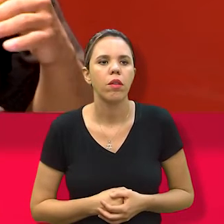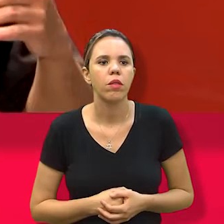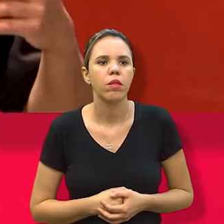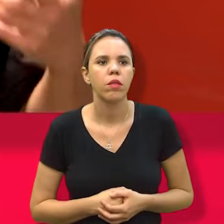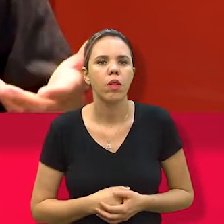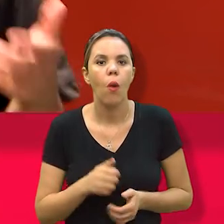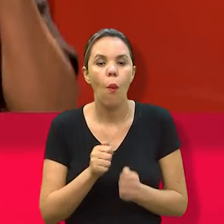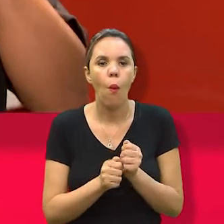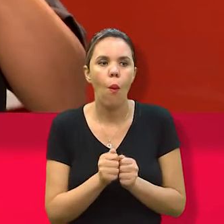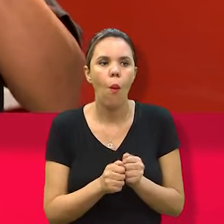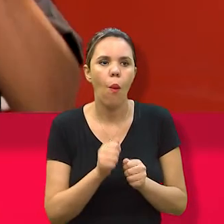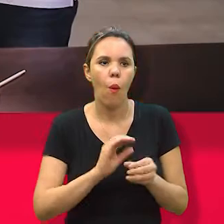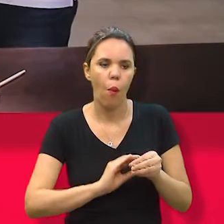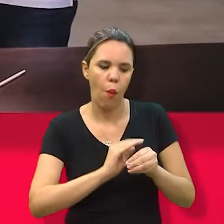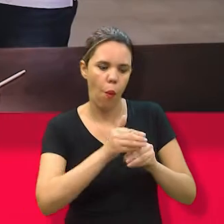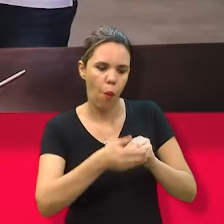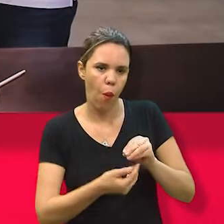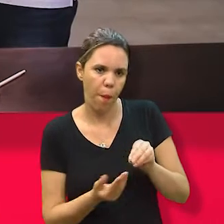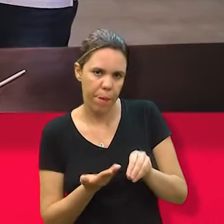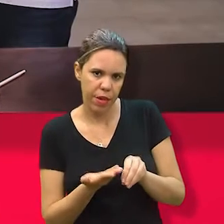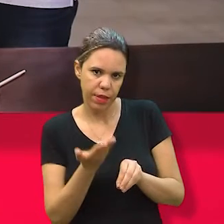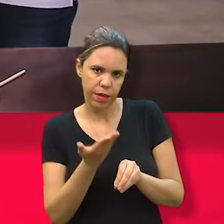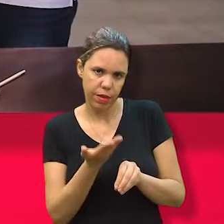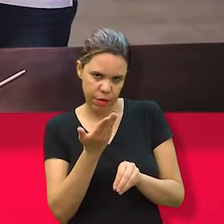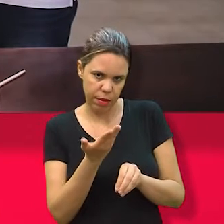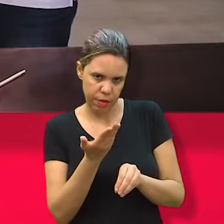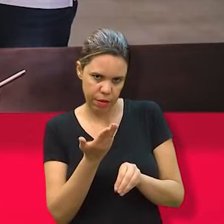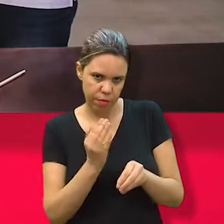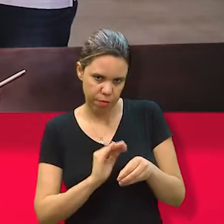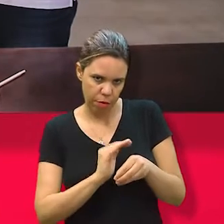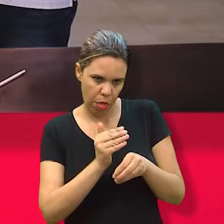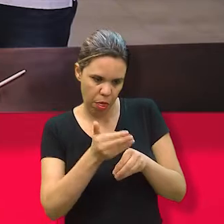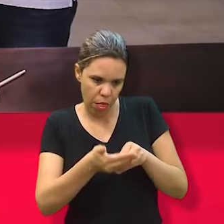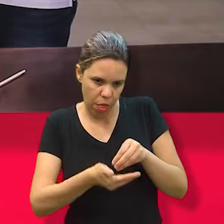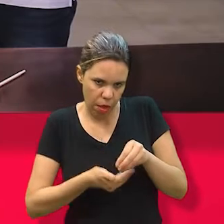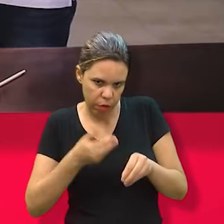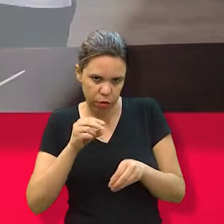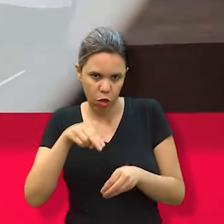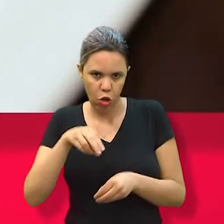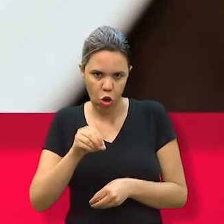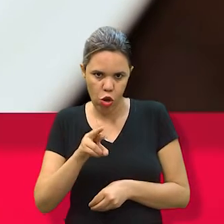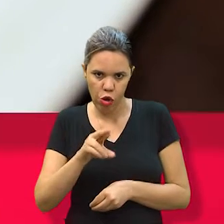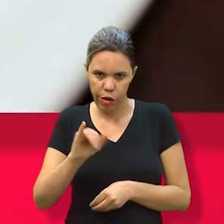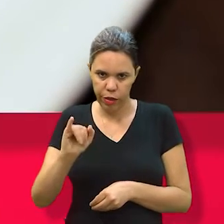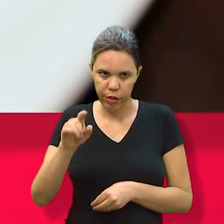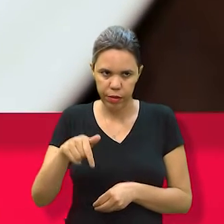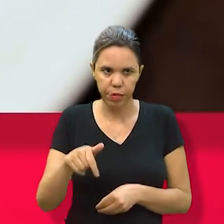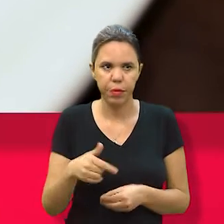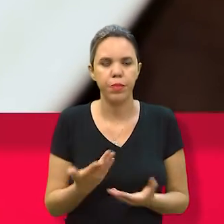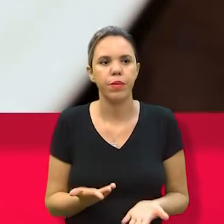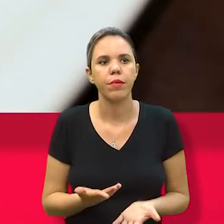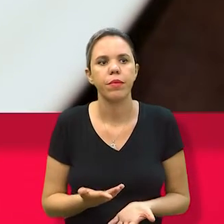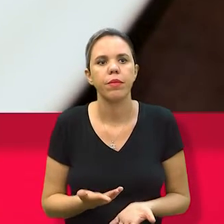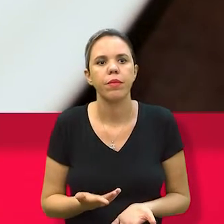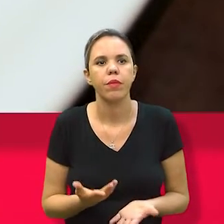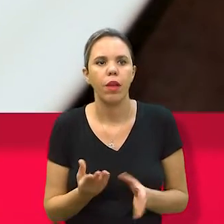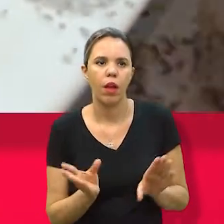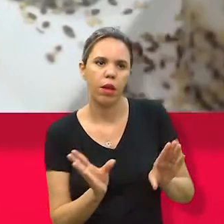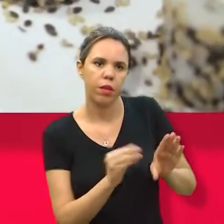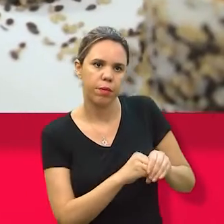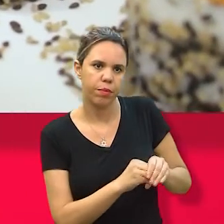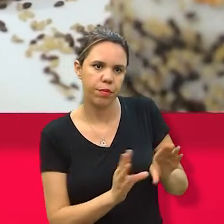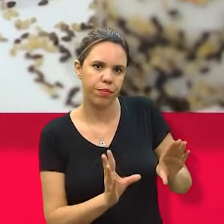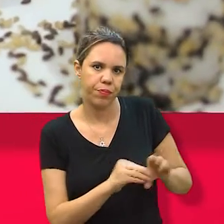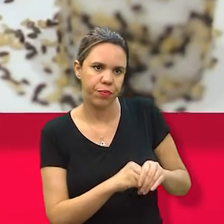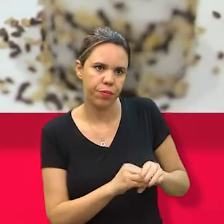que a parte que vai o arroz ele tem que ficar para cima que é uma parte mais crespa do do Nori e E assim